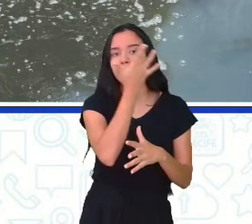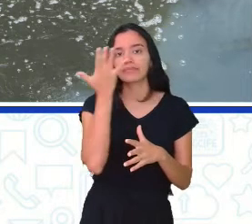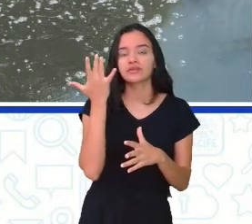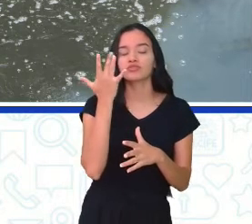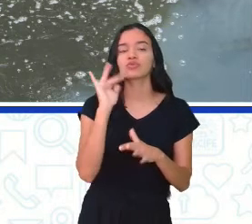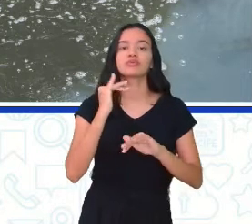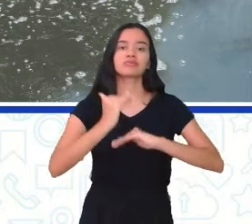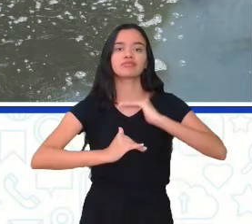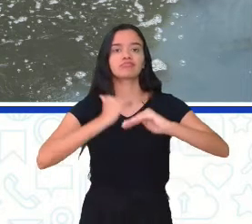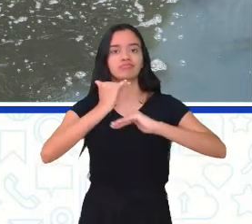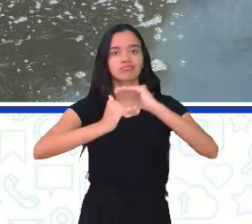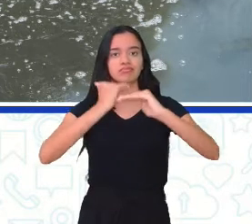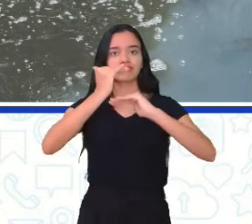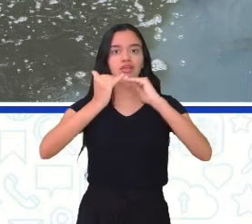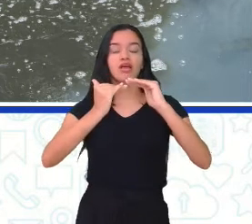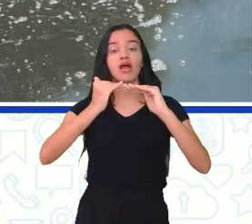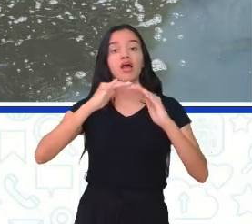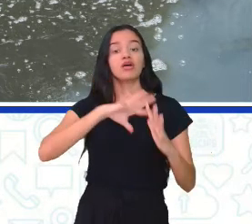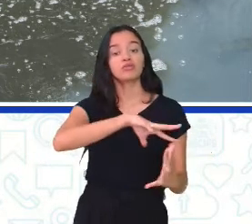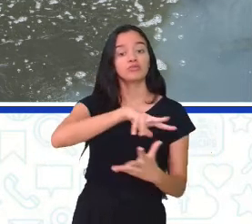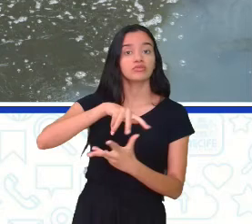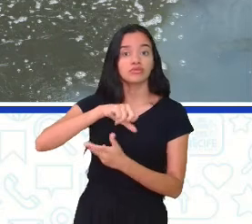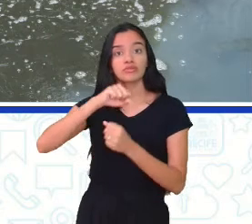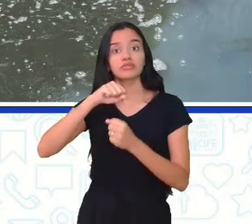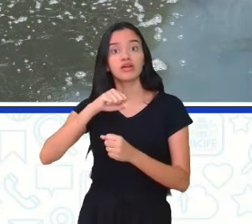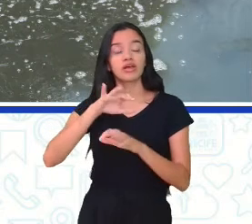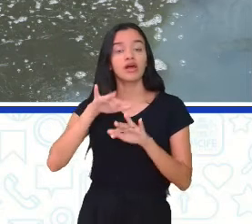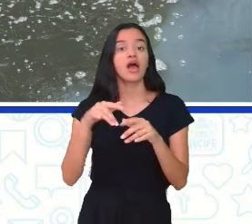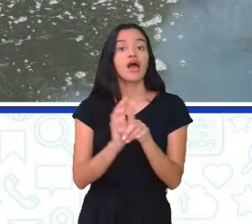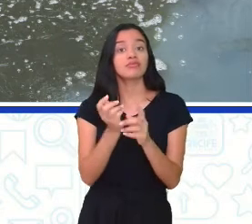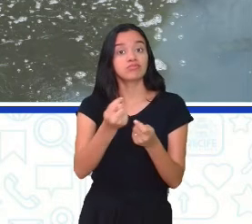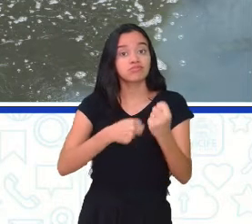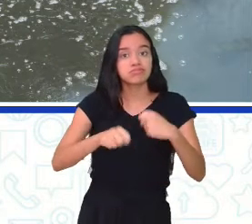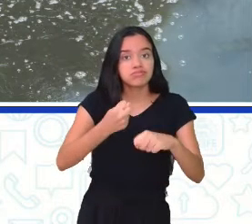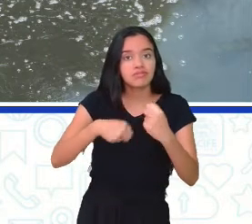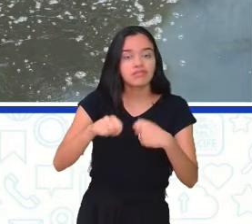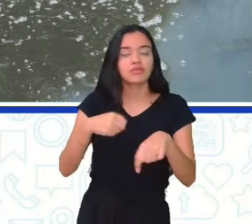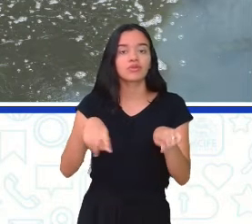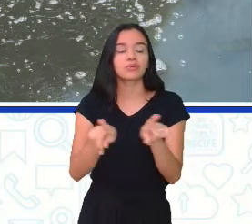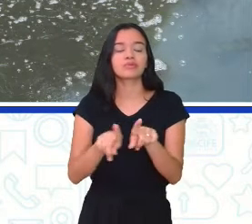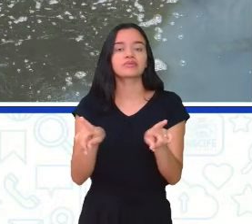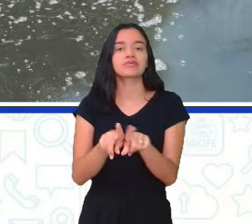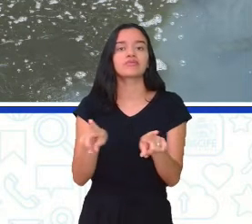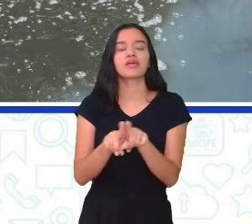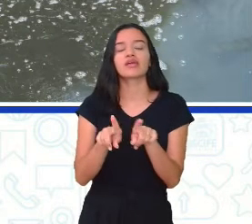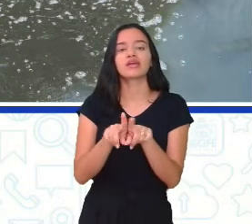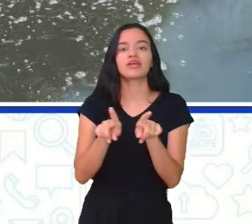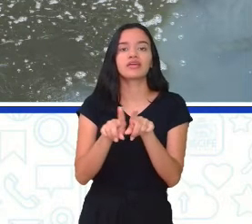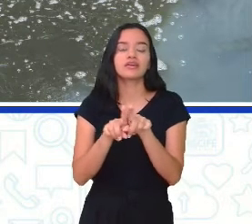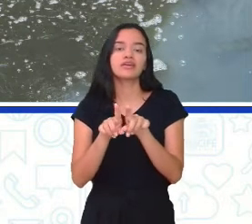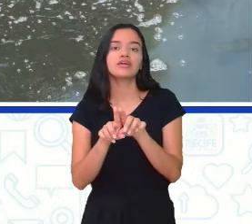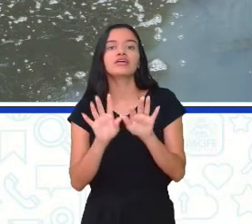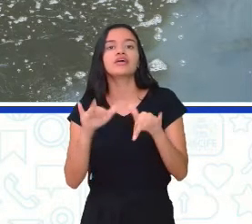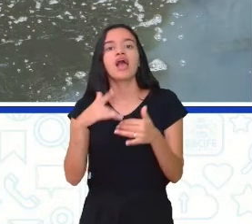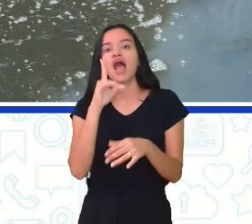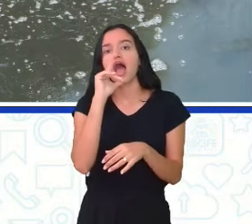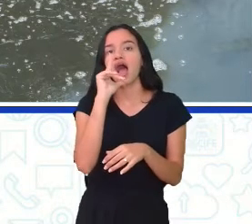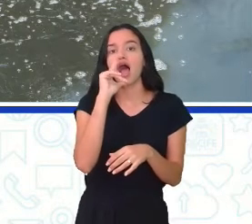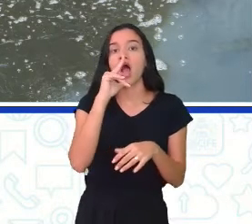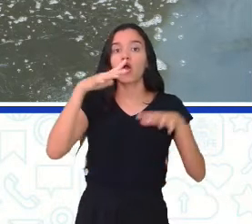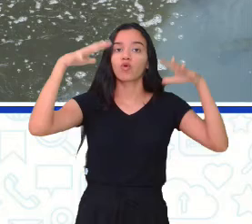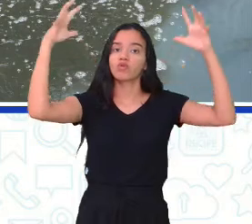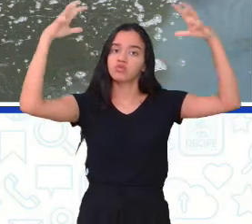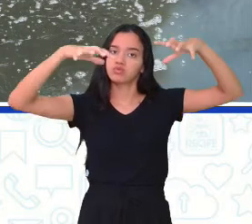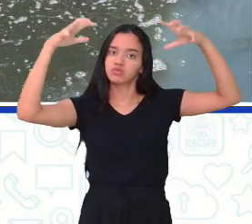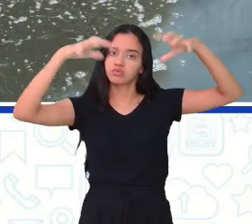no desenvolvimento e no desenvolvimento socioeconômico. Então, as águas pluviais, né, que foi o que a gente falou aí, que são as águas da